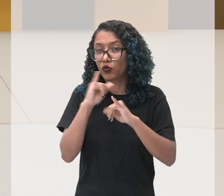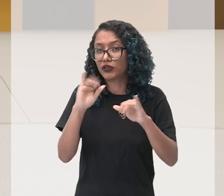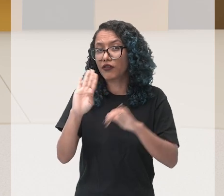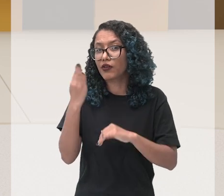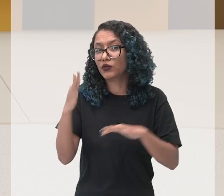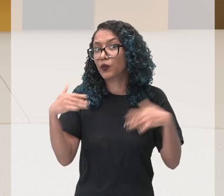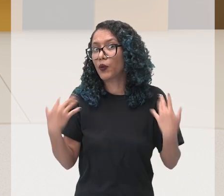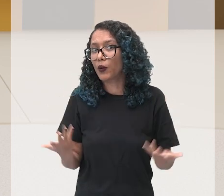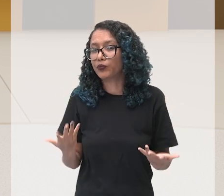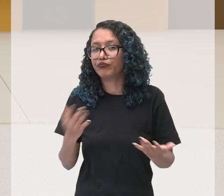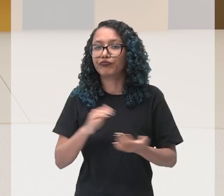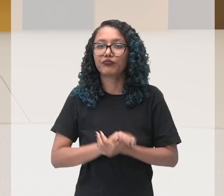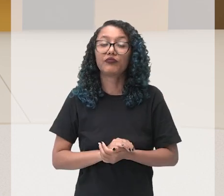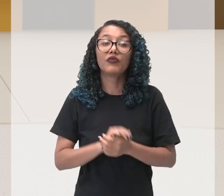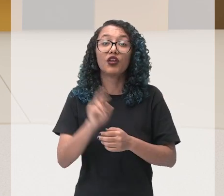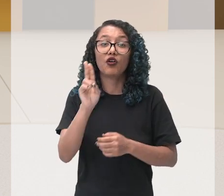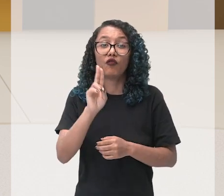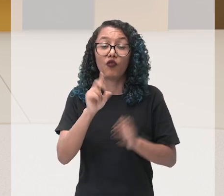títulos